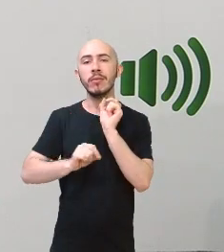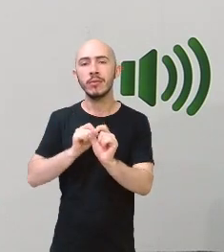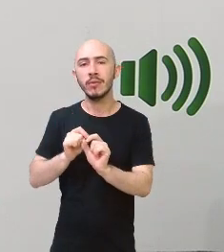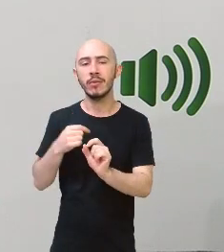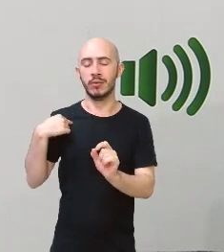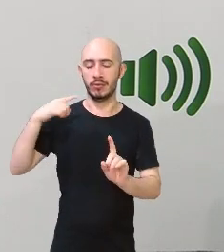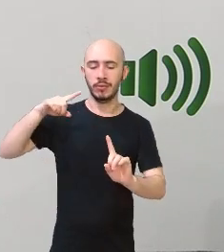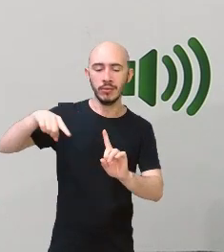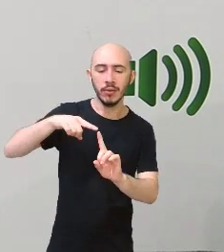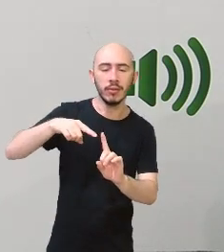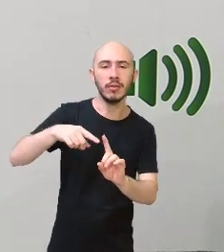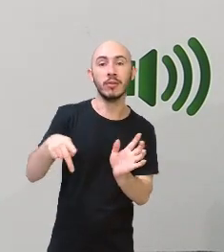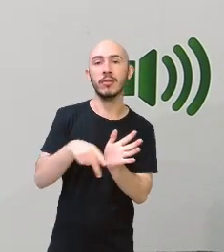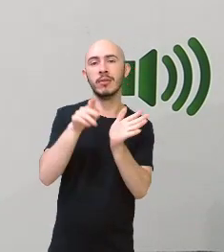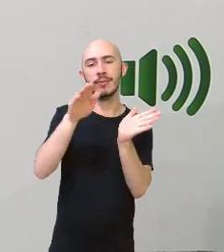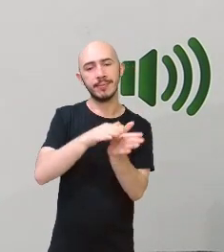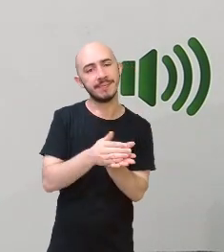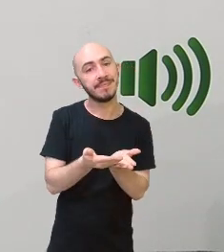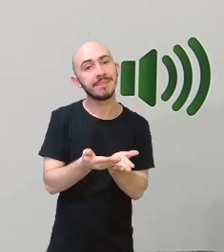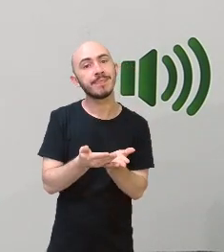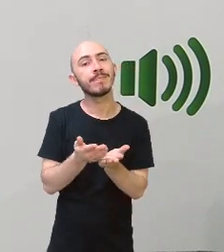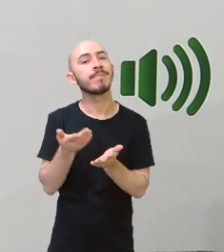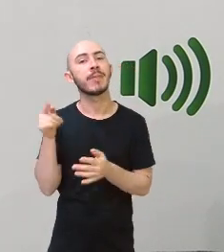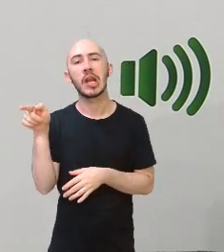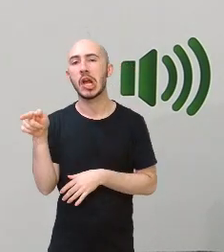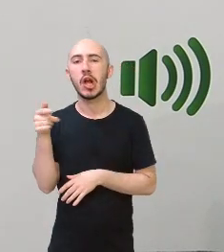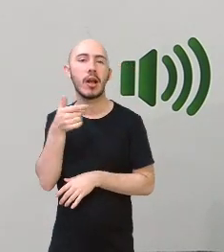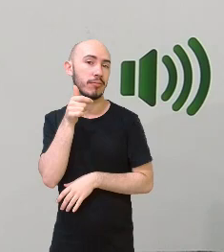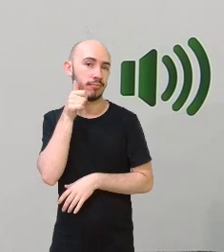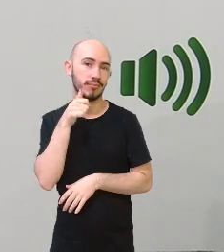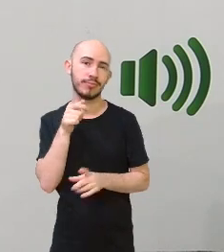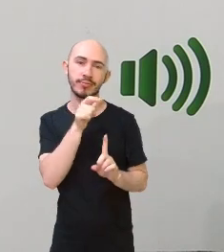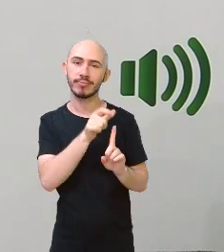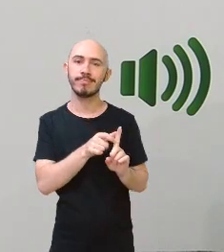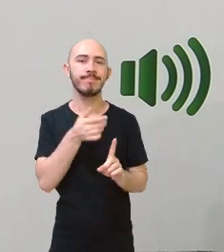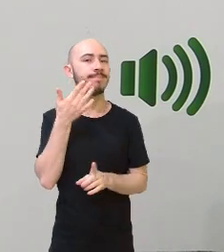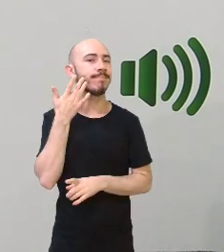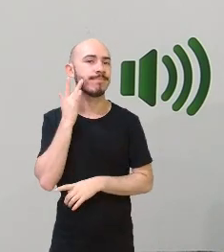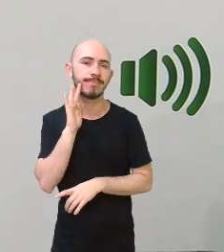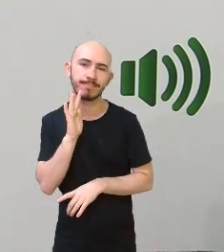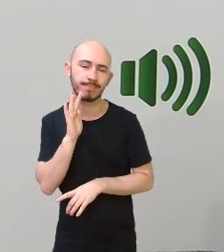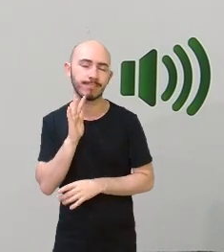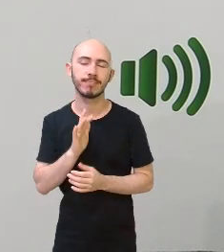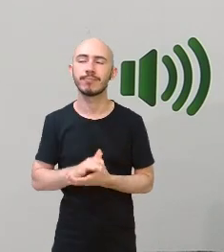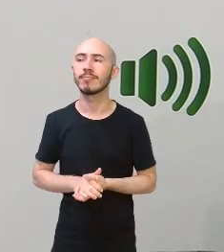o objetivo desse livro, né? Vamos continuar aqui, ó, nesse próximo slide.